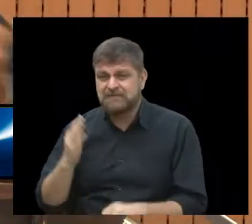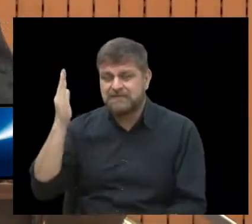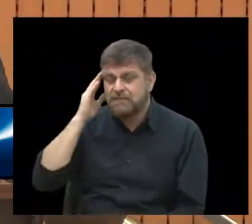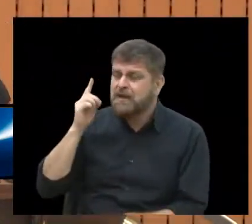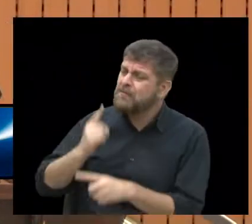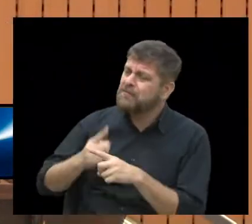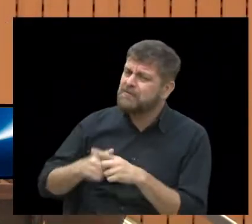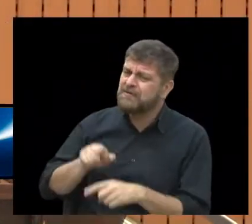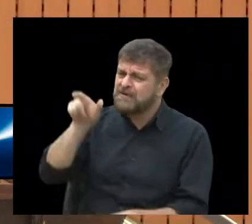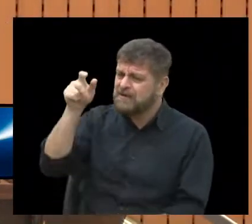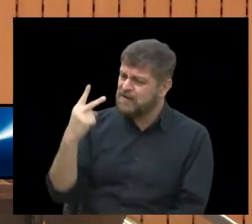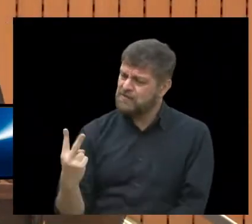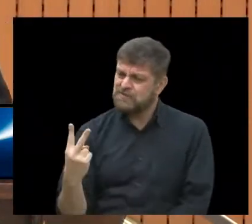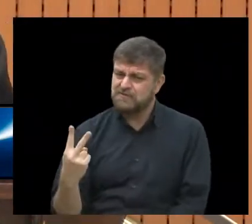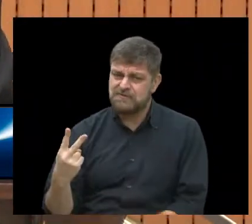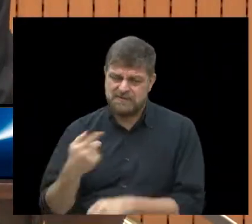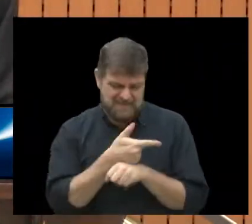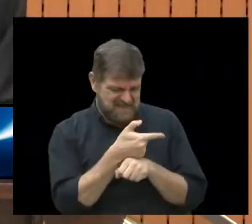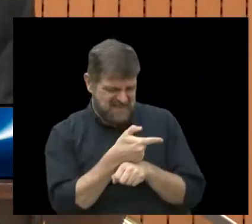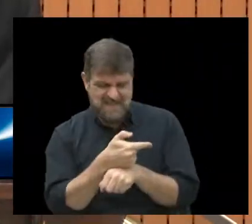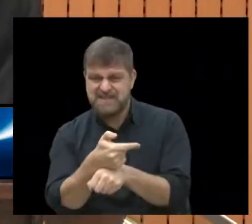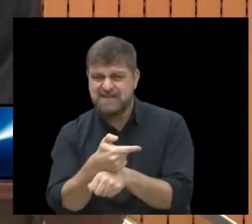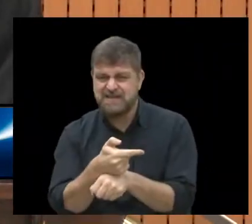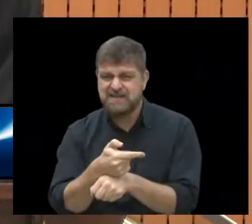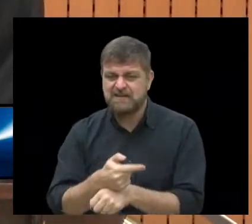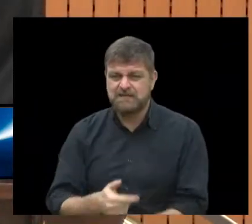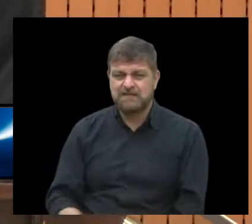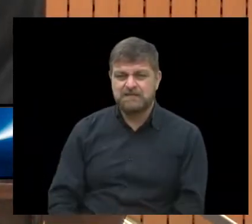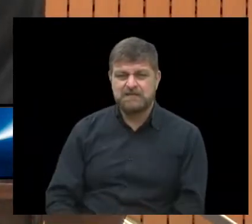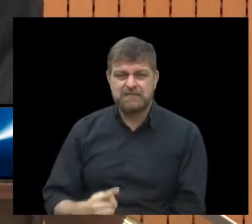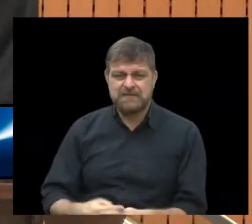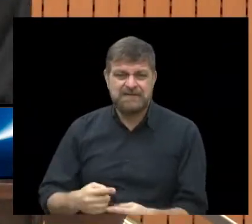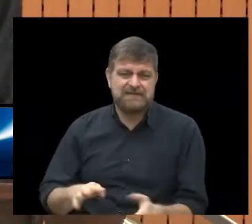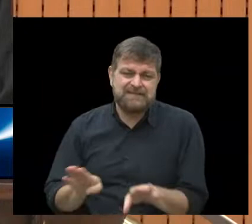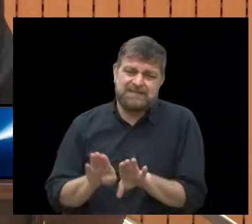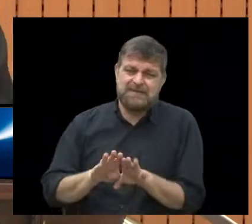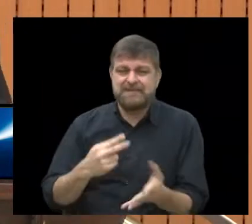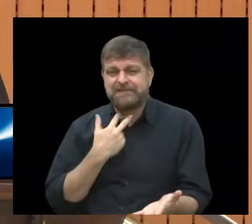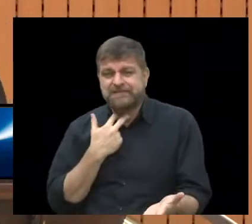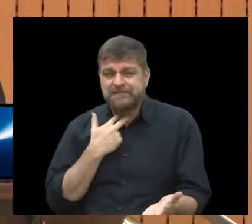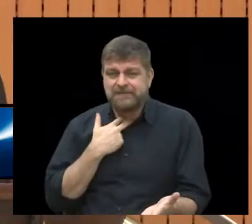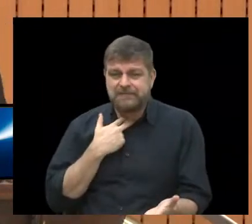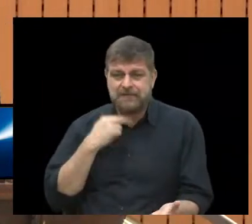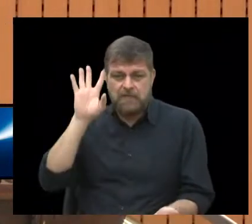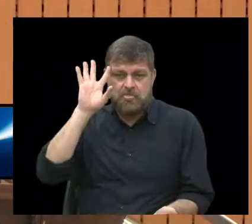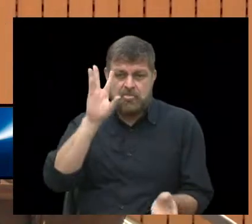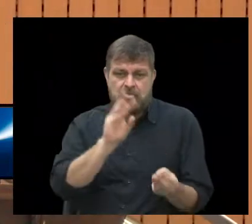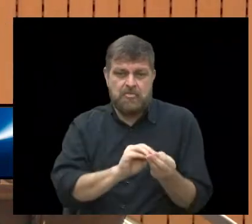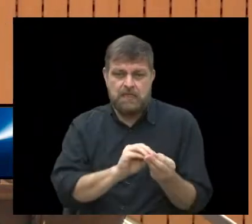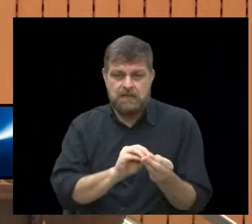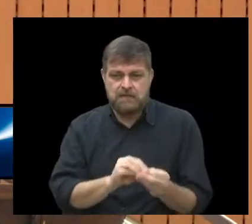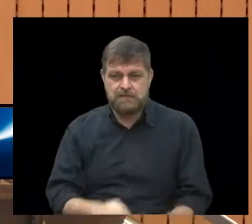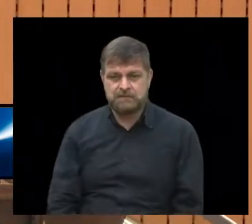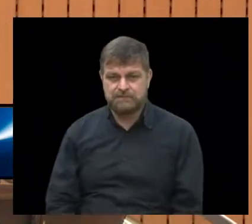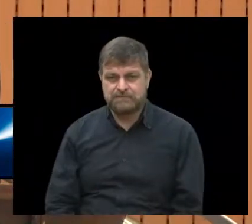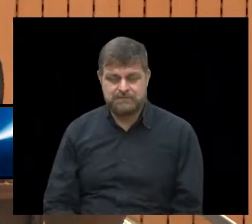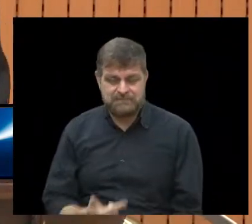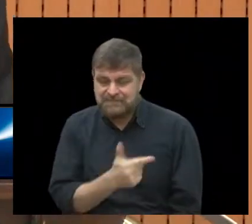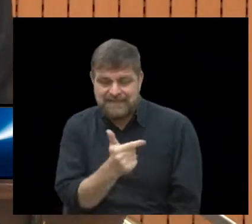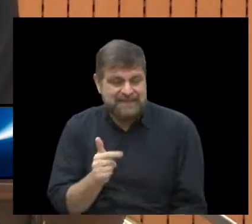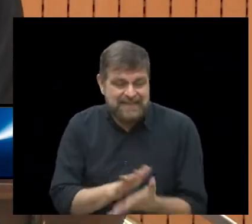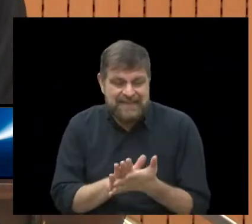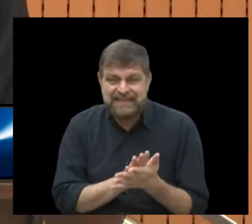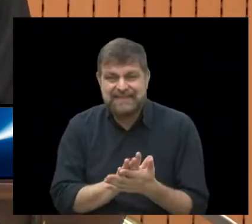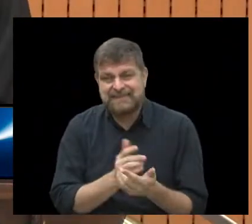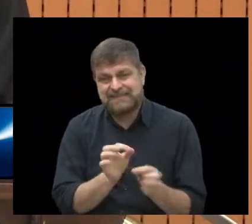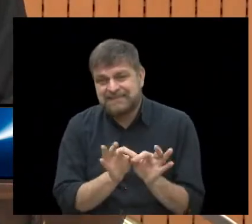causas que produziram aquele fenômeno, como também não há nenhuma solução simplista que você possa,